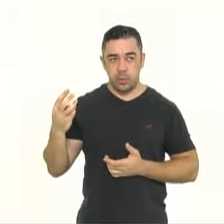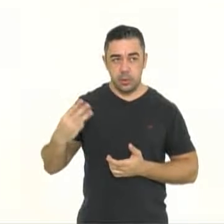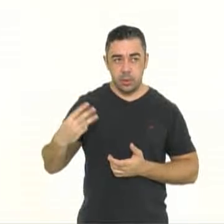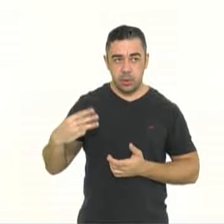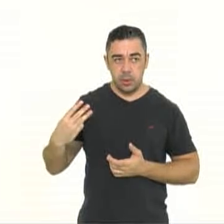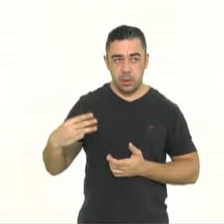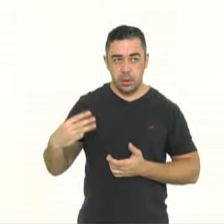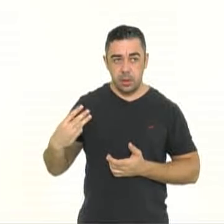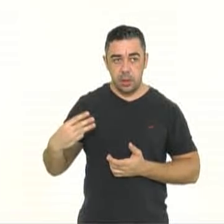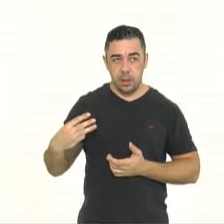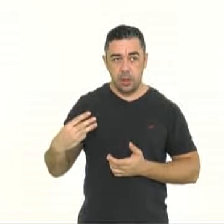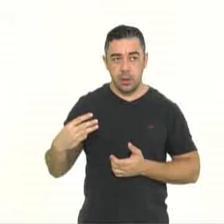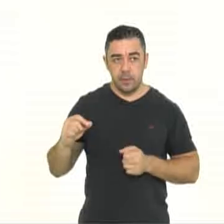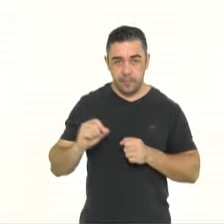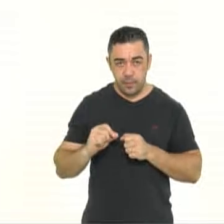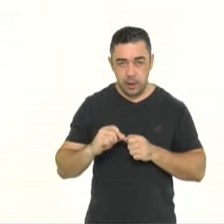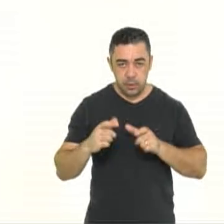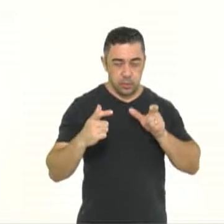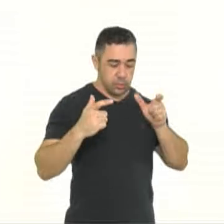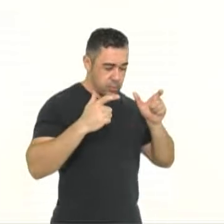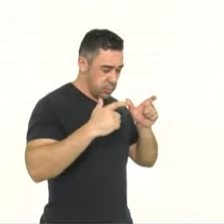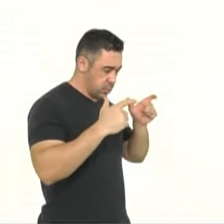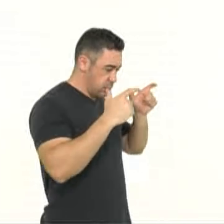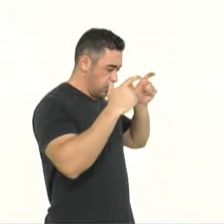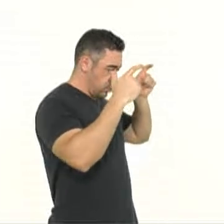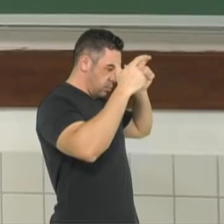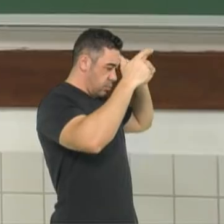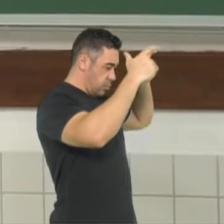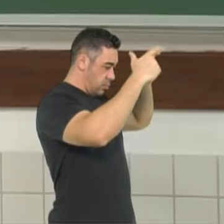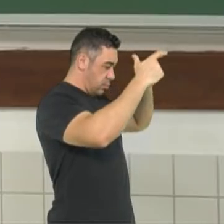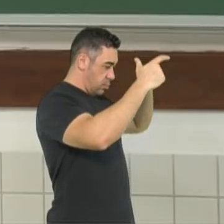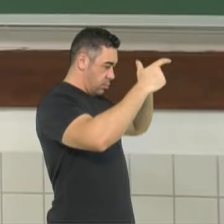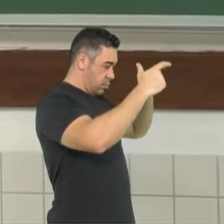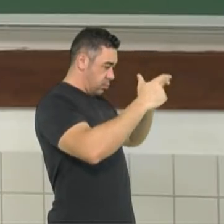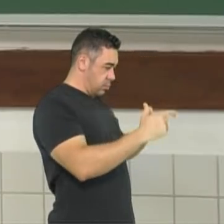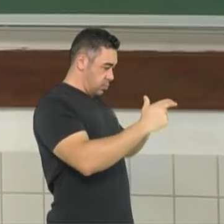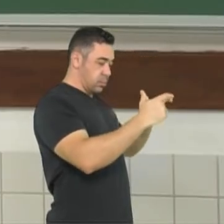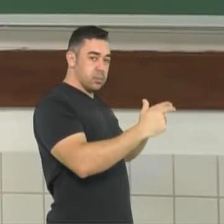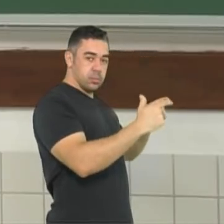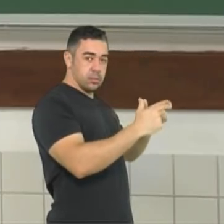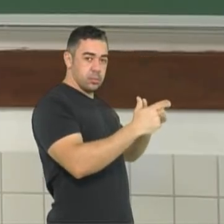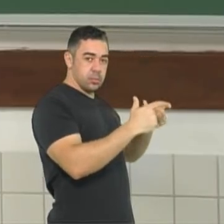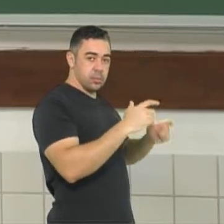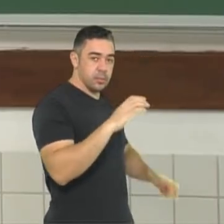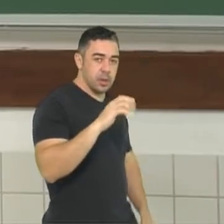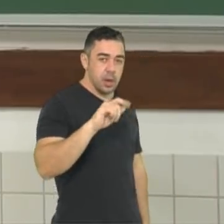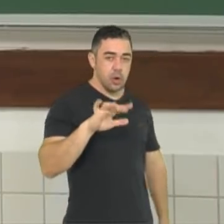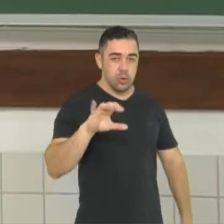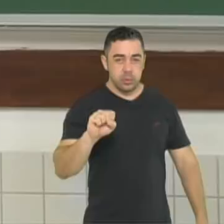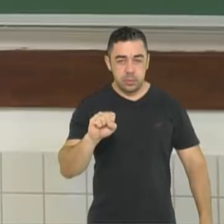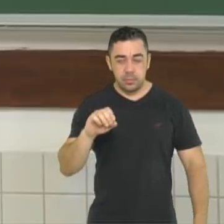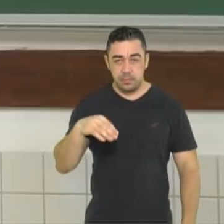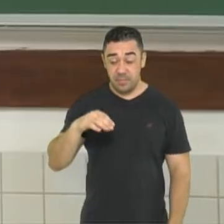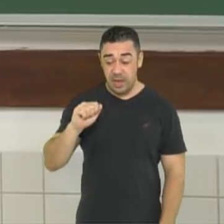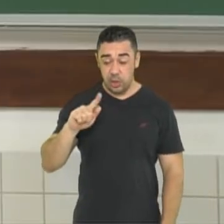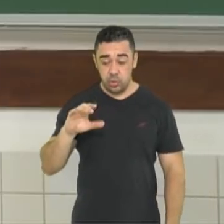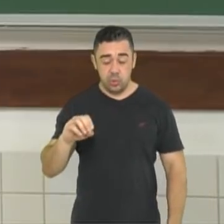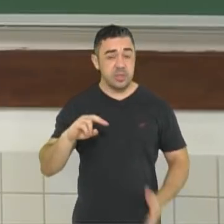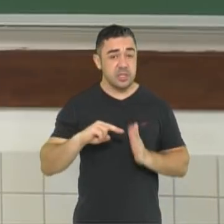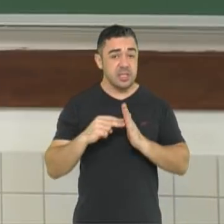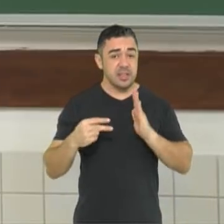vou confirmar com vocês, pega a coroa e vai coroar a cabeça de Carlos Magno. Fazendo isso, ele está